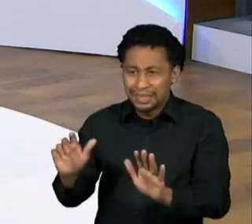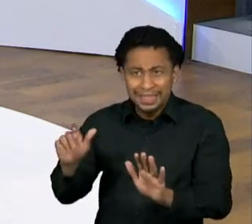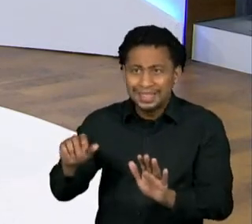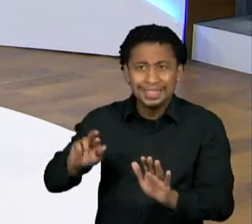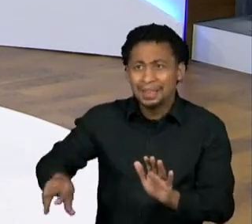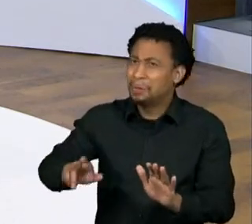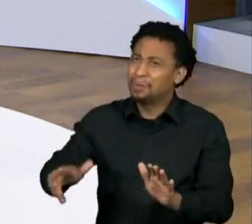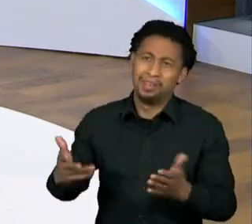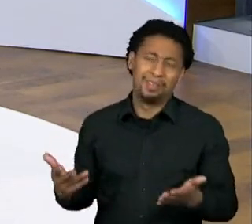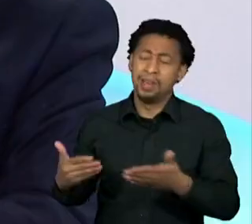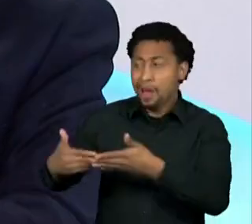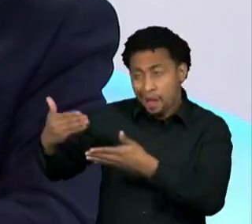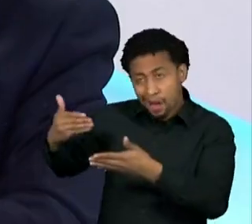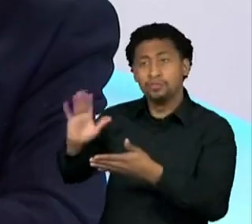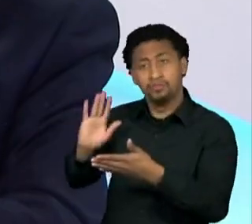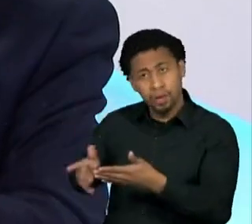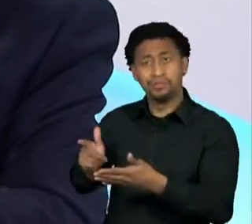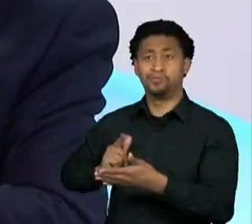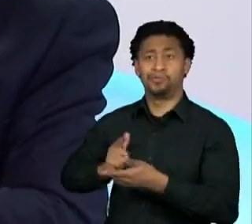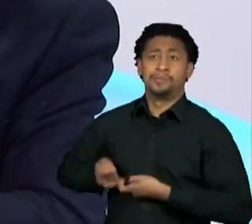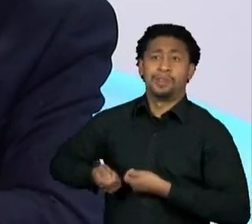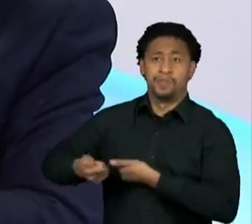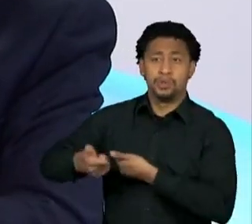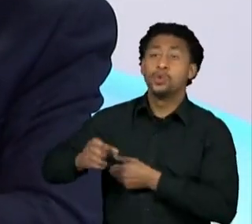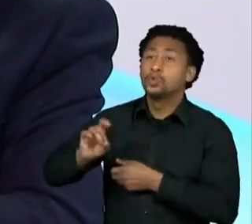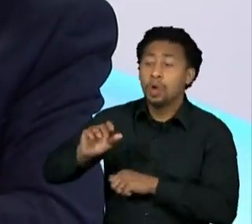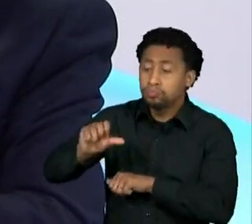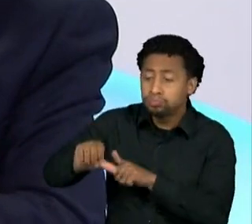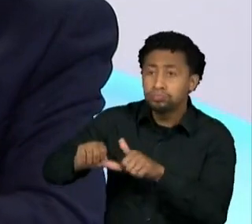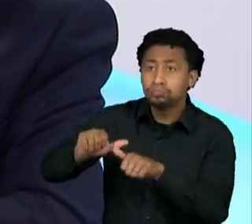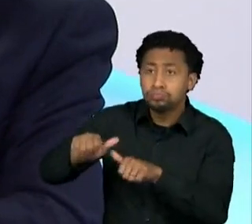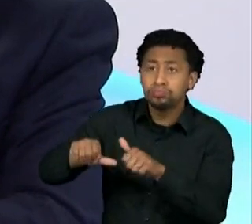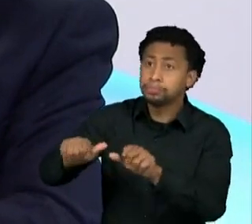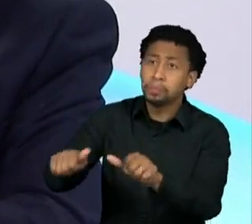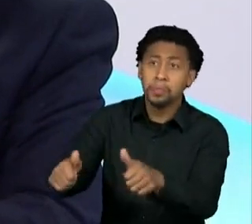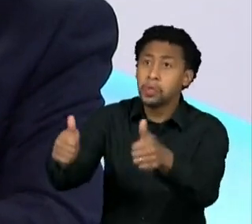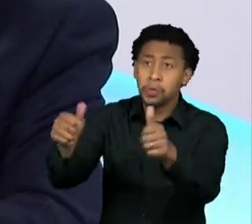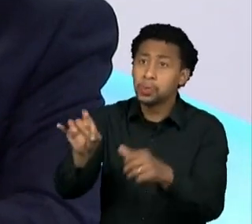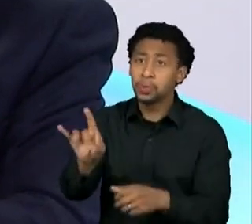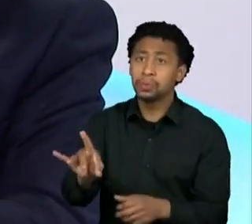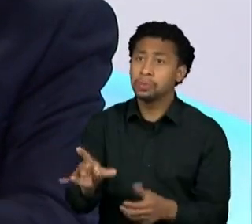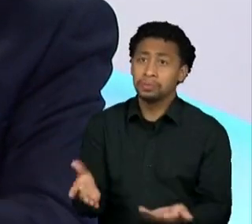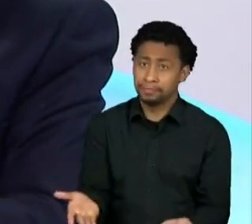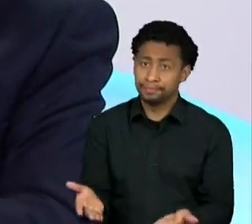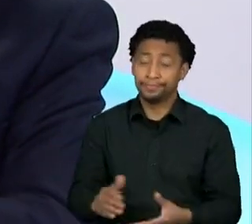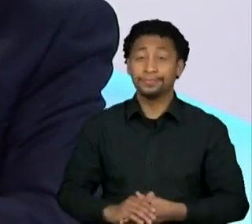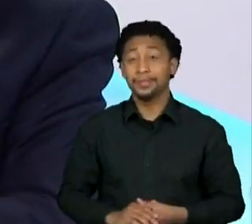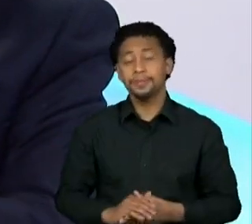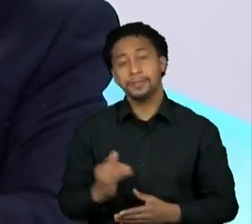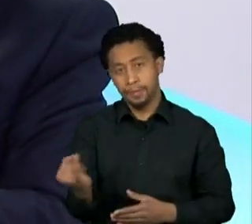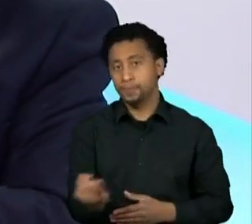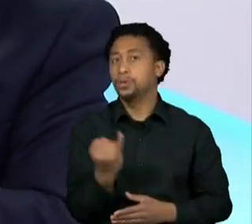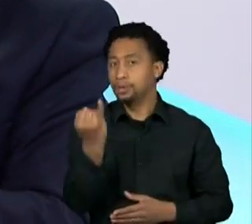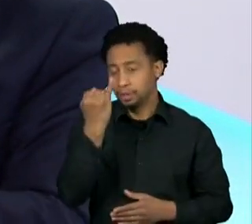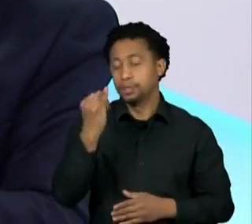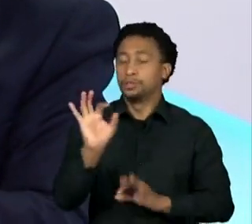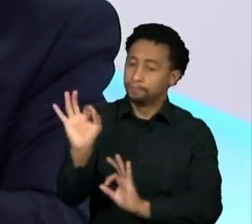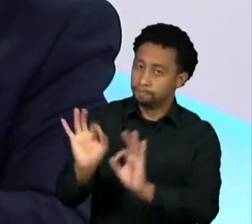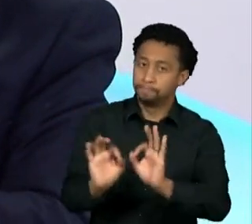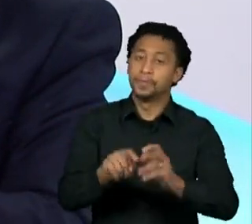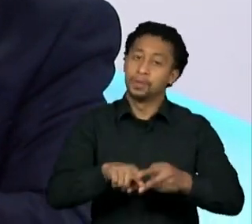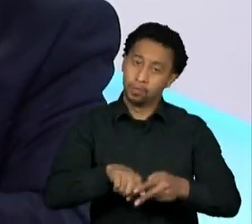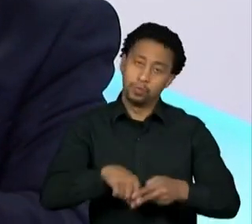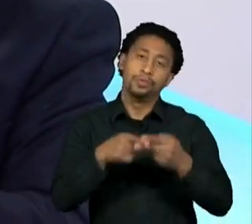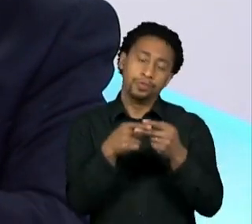dispensado tentado a praticar o e vai ser absolutamente fundamental Vera fazer isso porque se é um